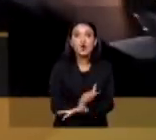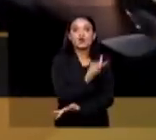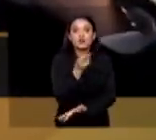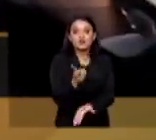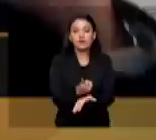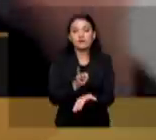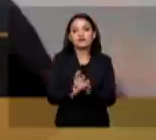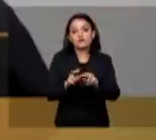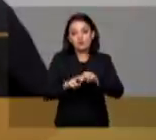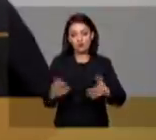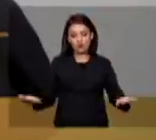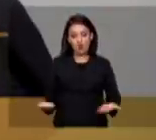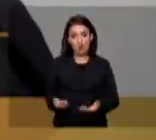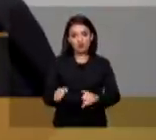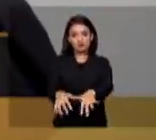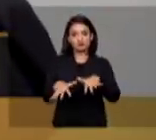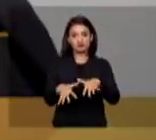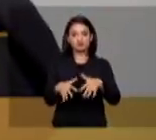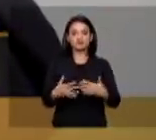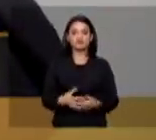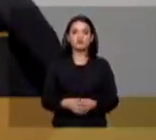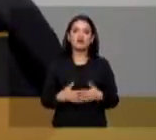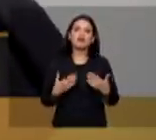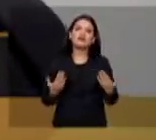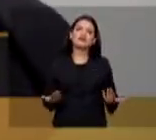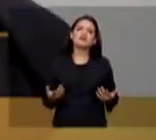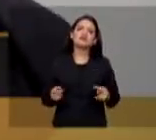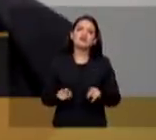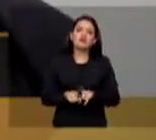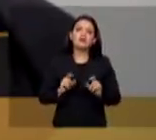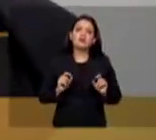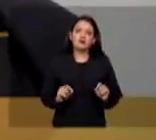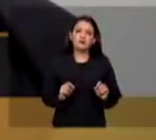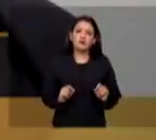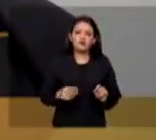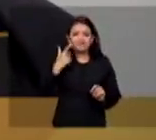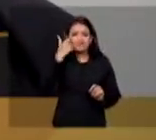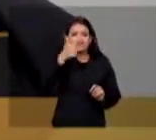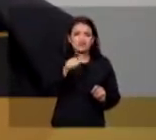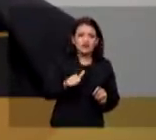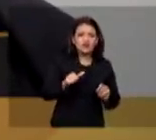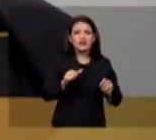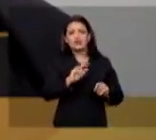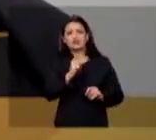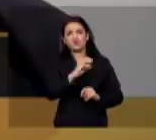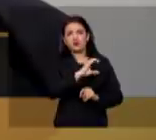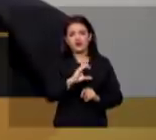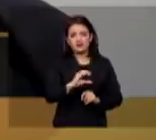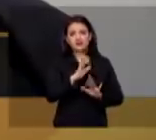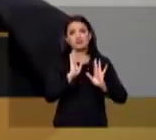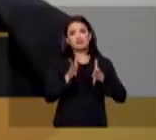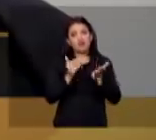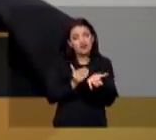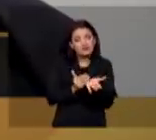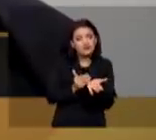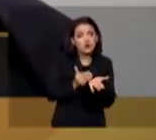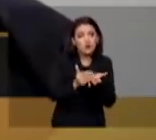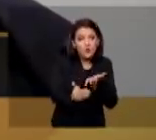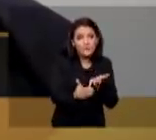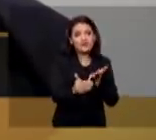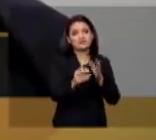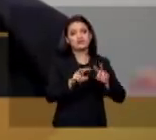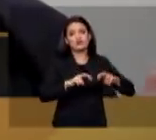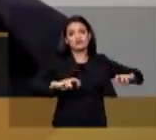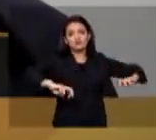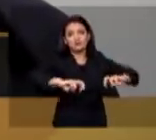que ensejou este julgamento. Como se não bastasse, o fato de apreciação do HC já haver sido iniciado pelo colegiado, o